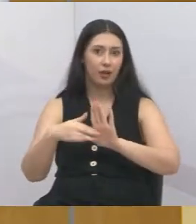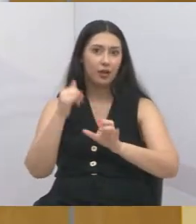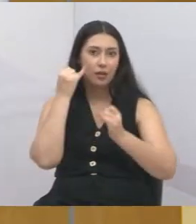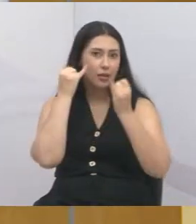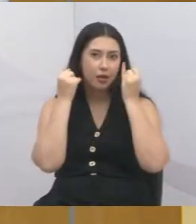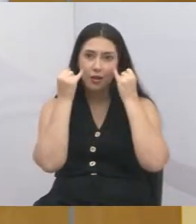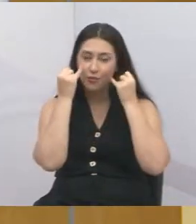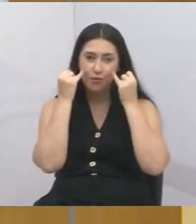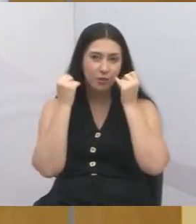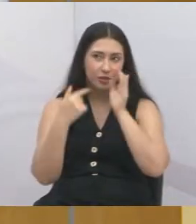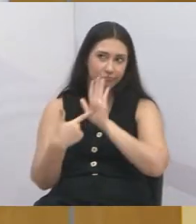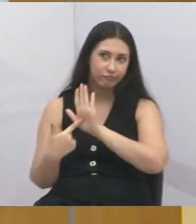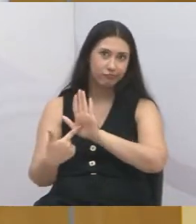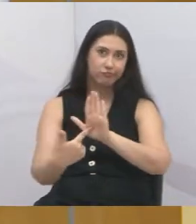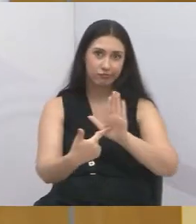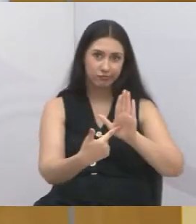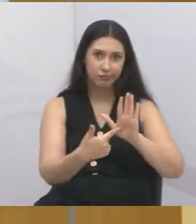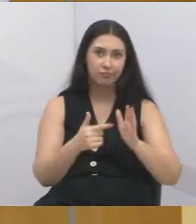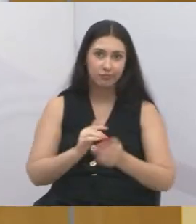de utilidade pública.